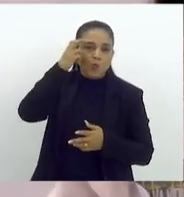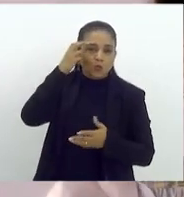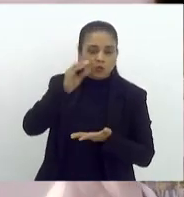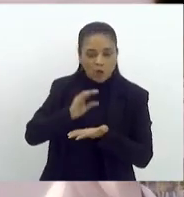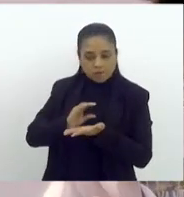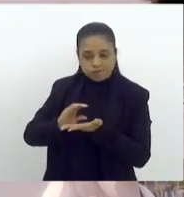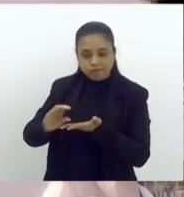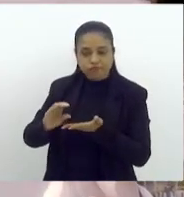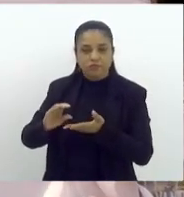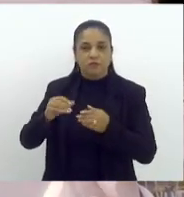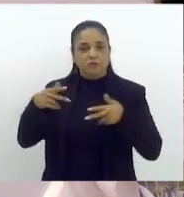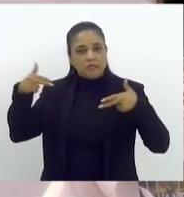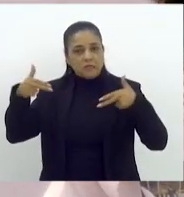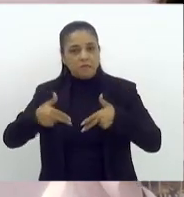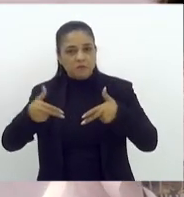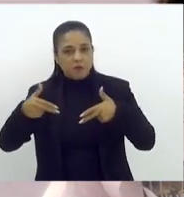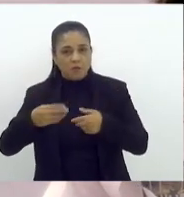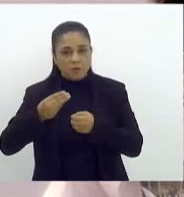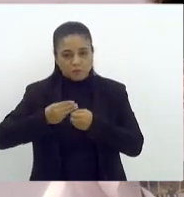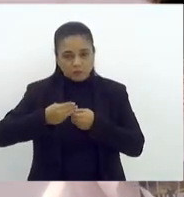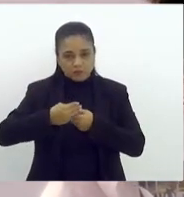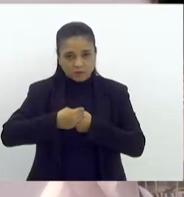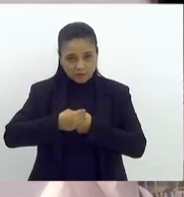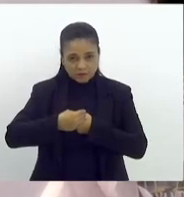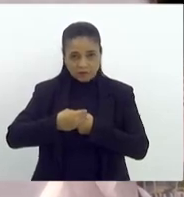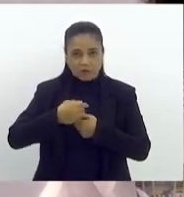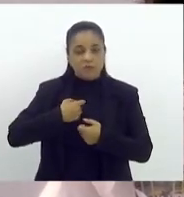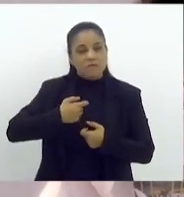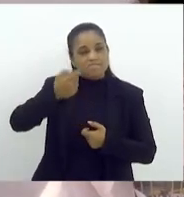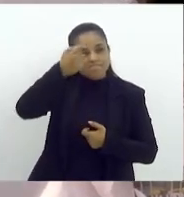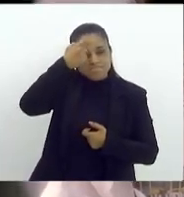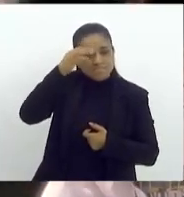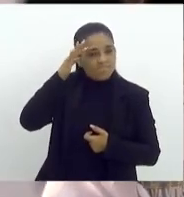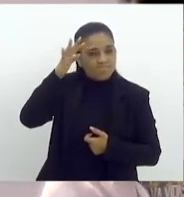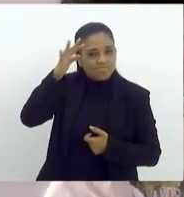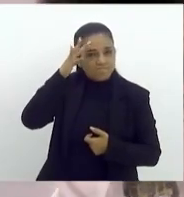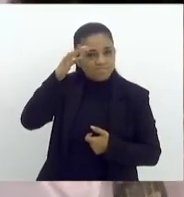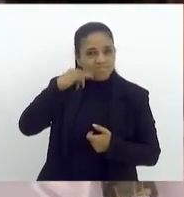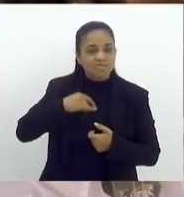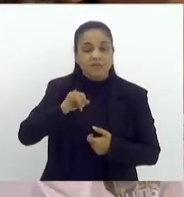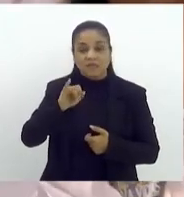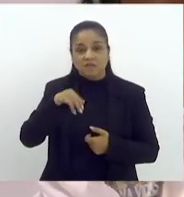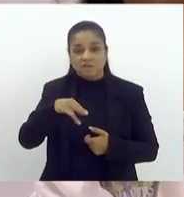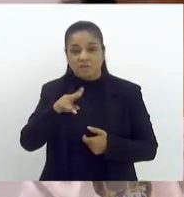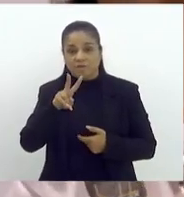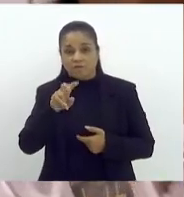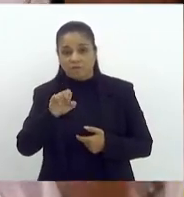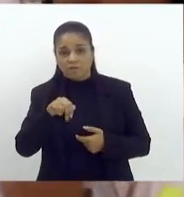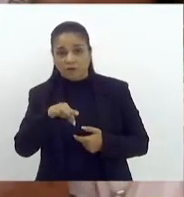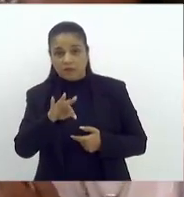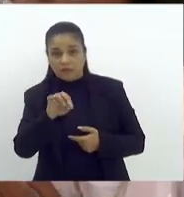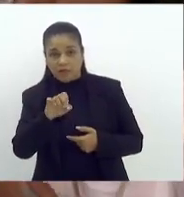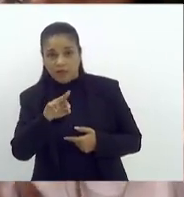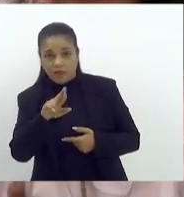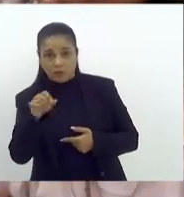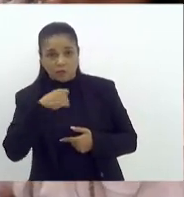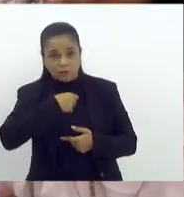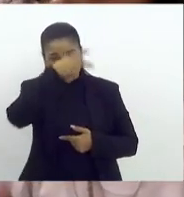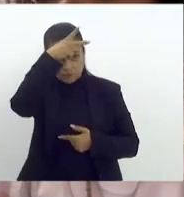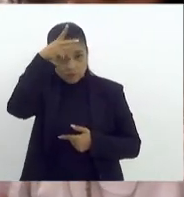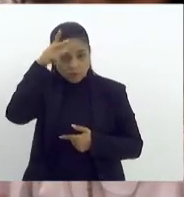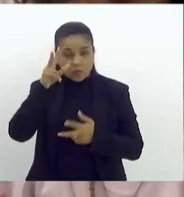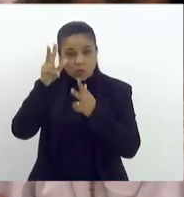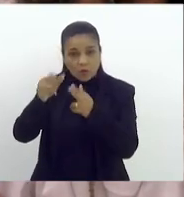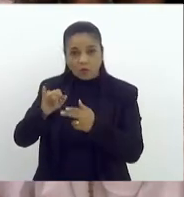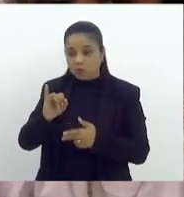municípios reflexão inclusive em montar inventários municipais como foi realizado no